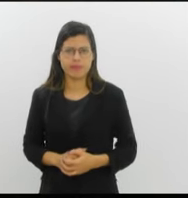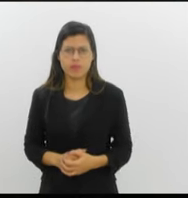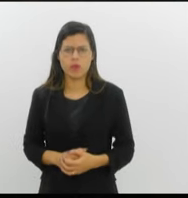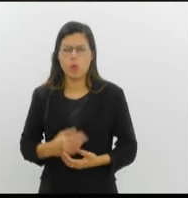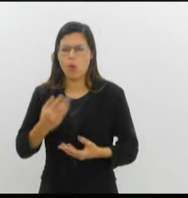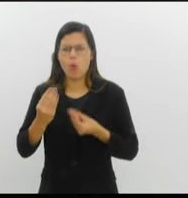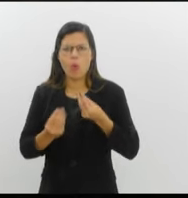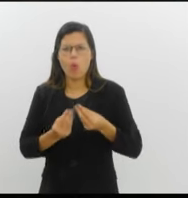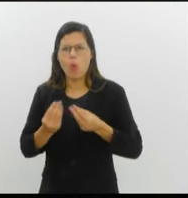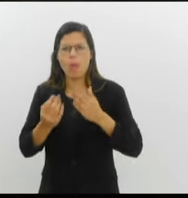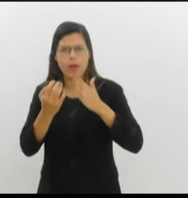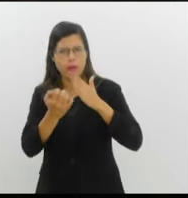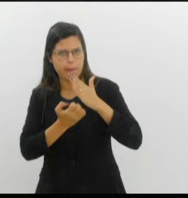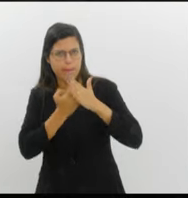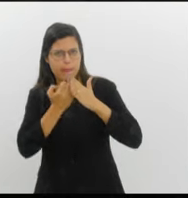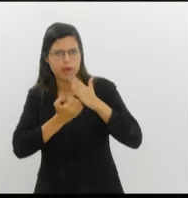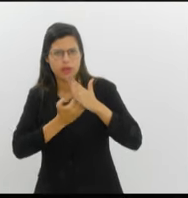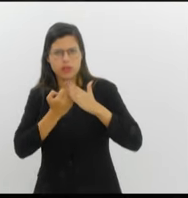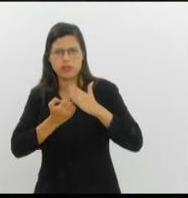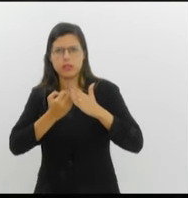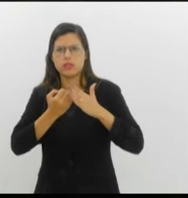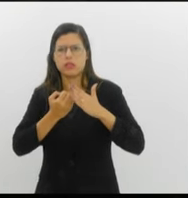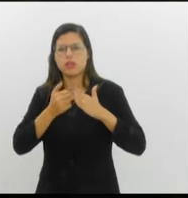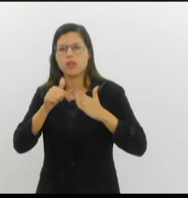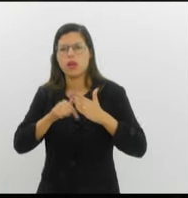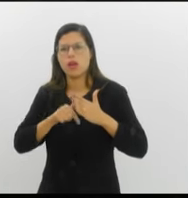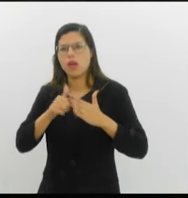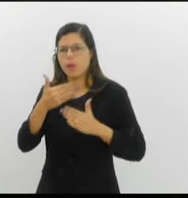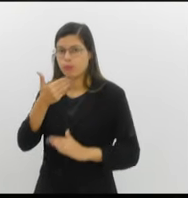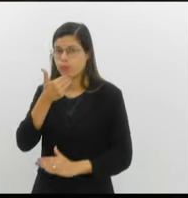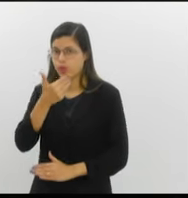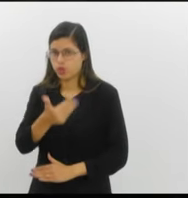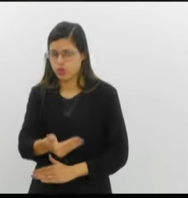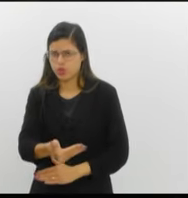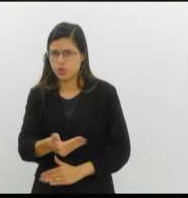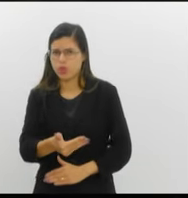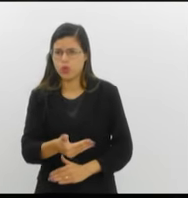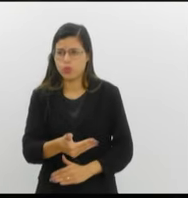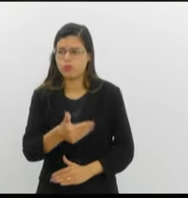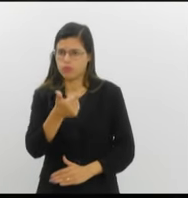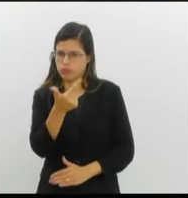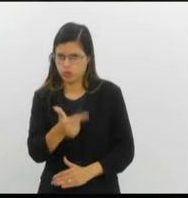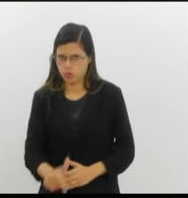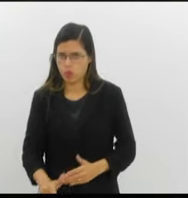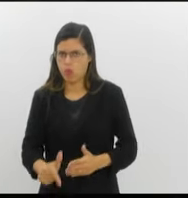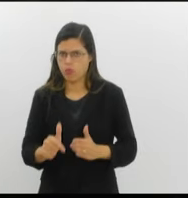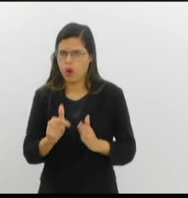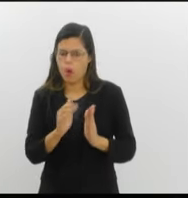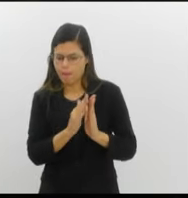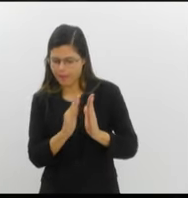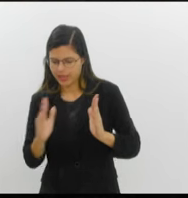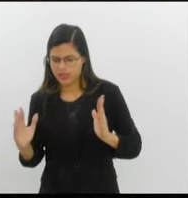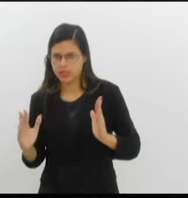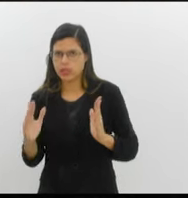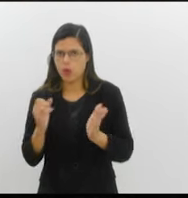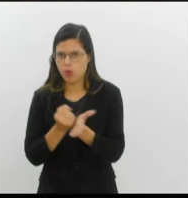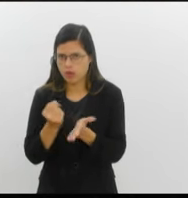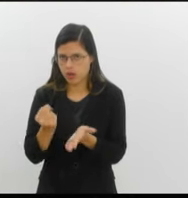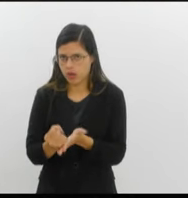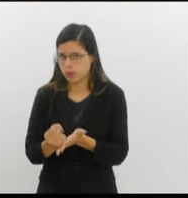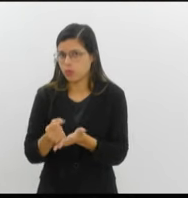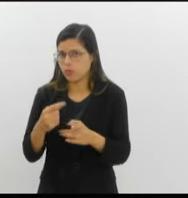Como é que a supervia entrou solicitando prorrogação do contrato que acaba